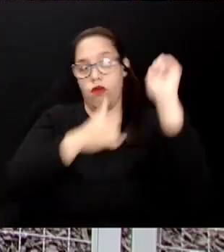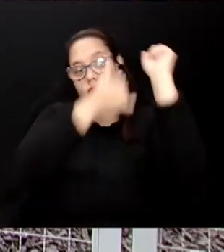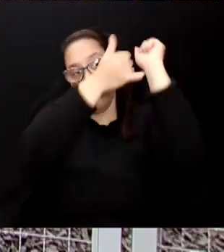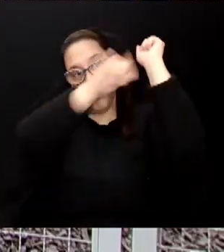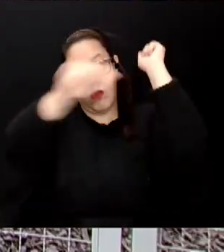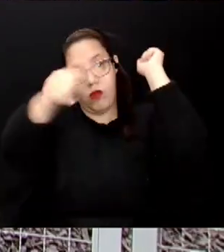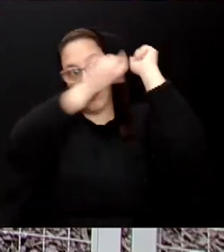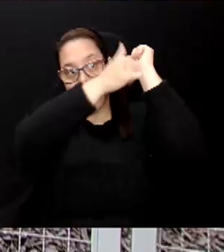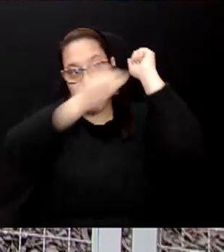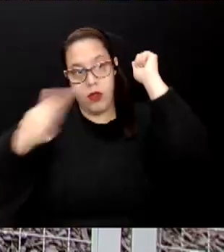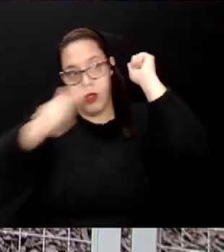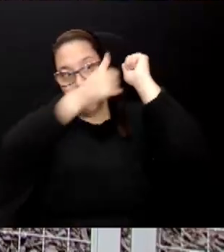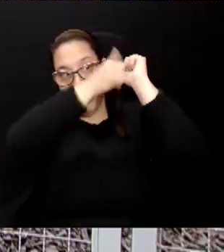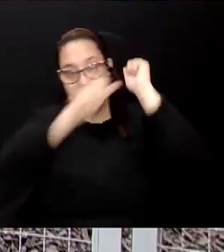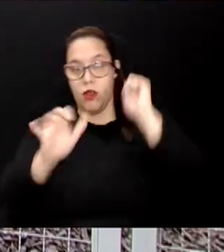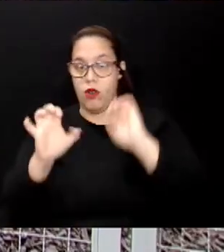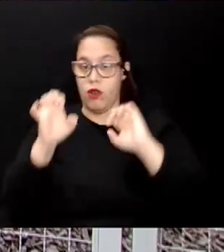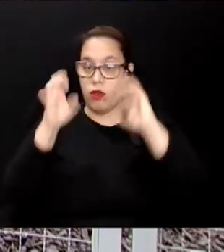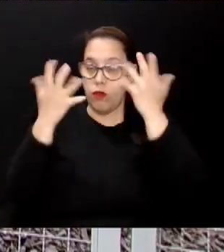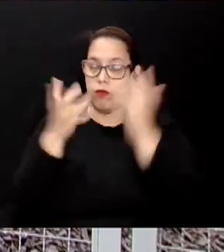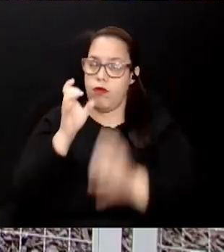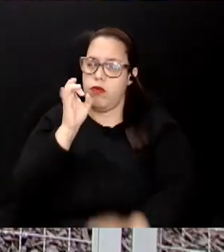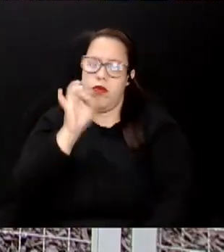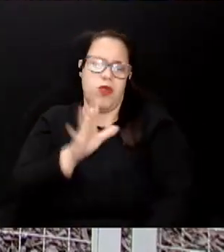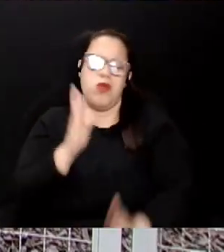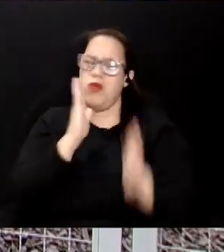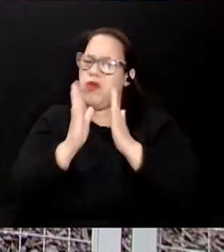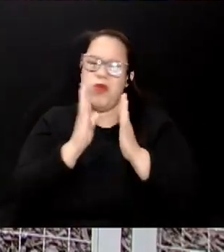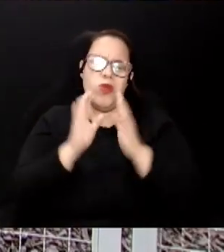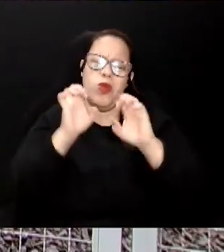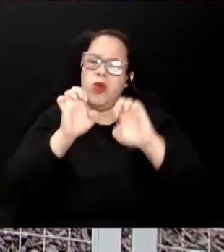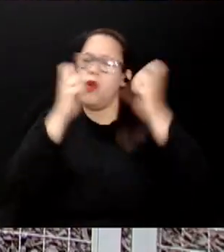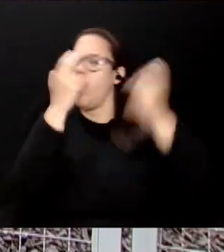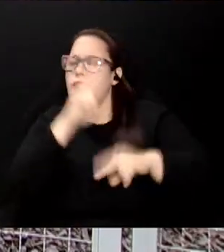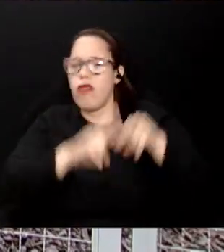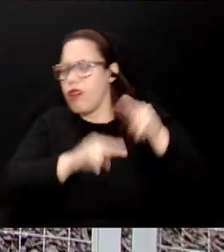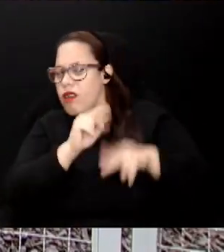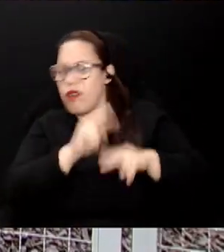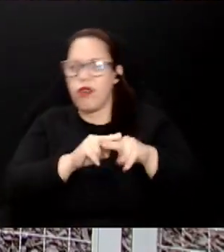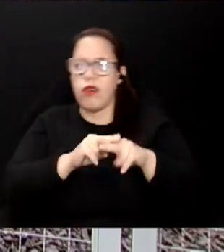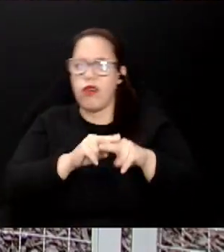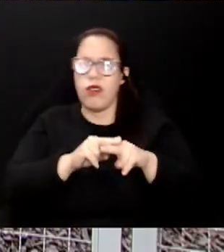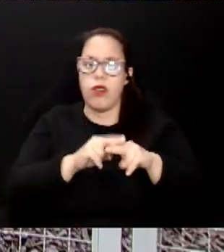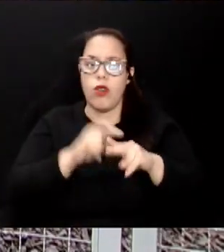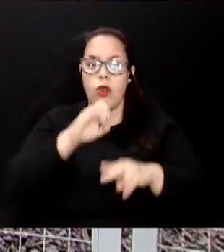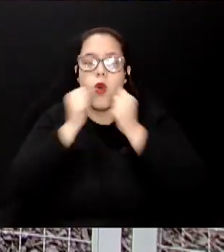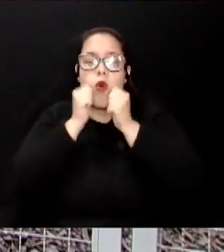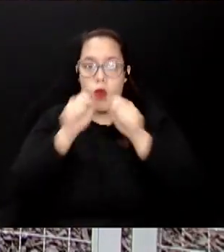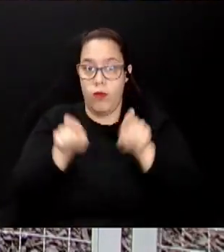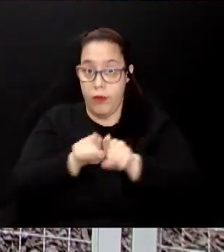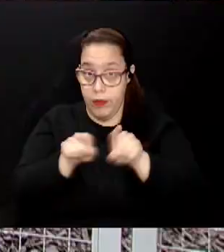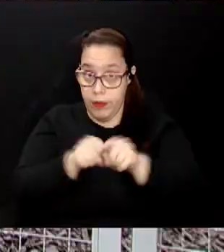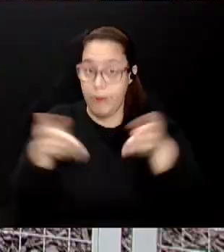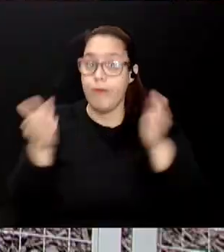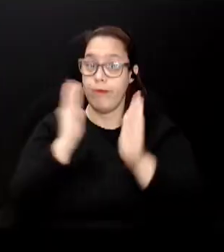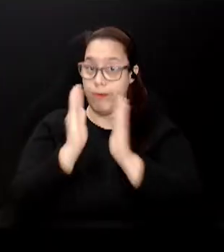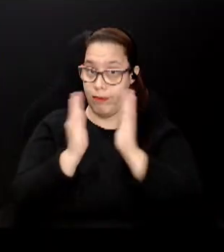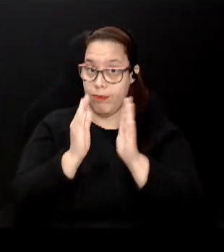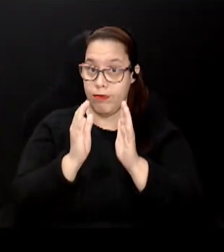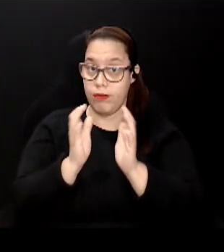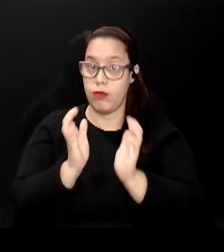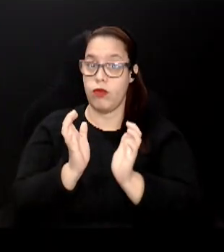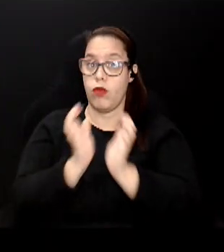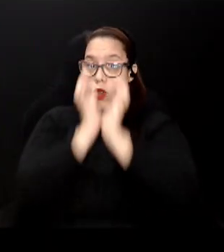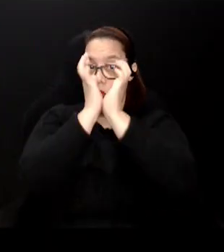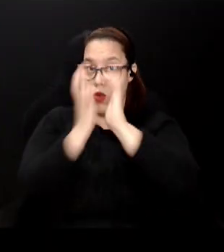comemorações. Não só durante as festas juninas e julinas, mas também agora durante a Copa do Mundo. Por